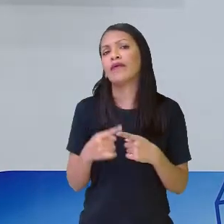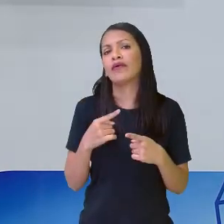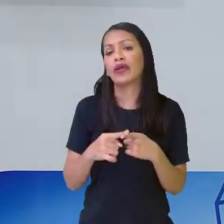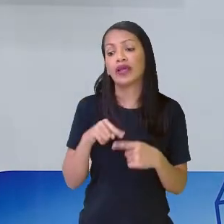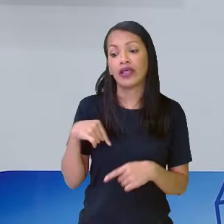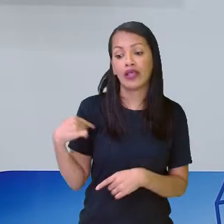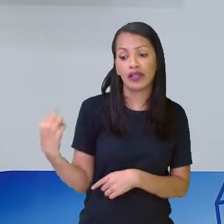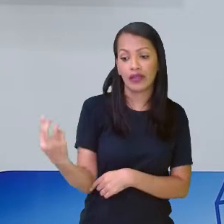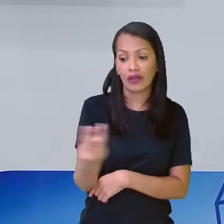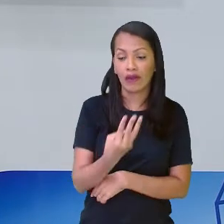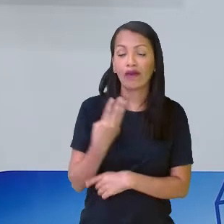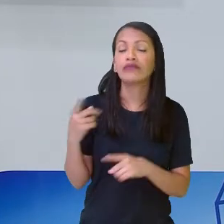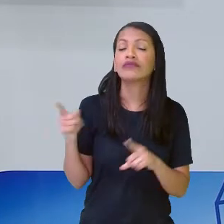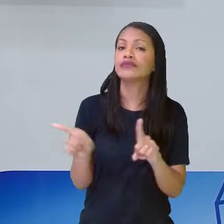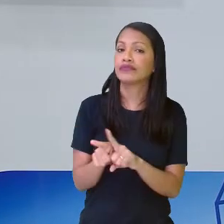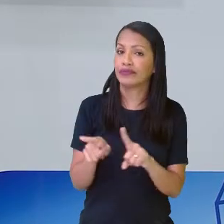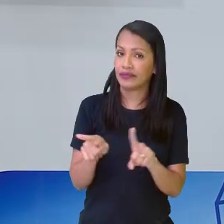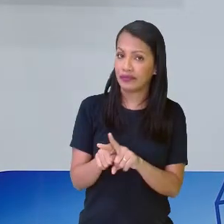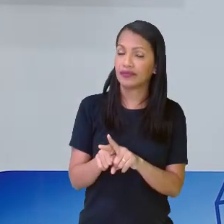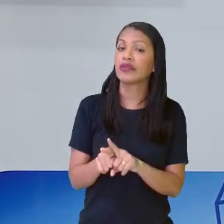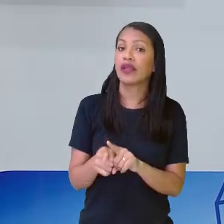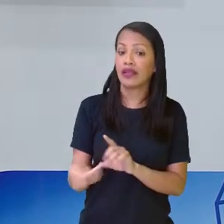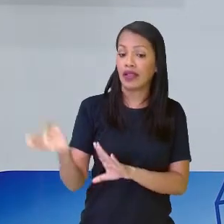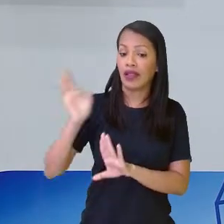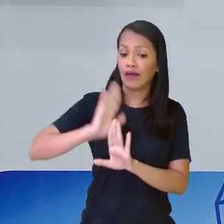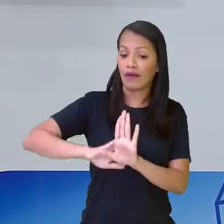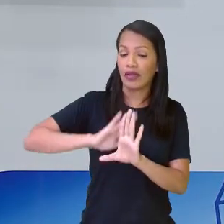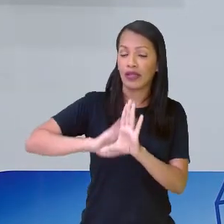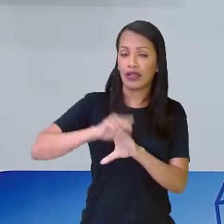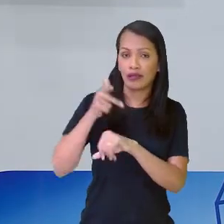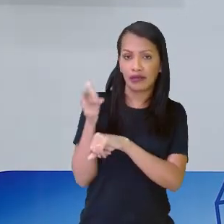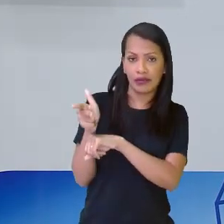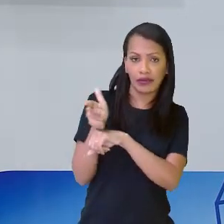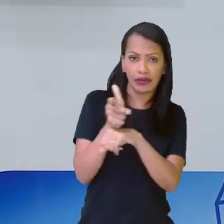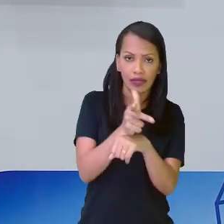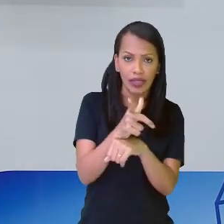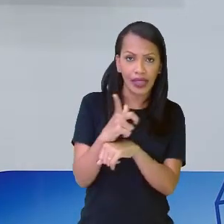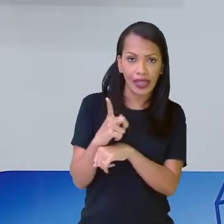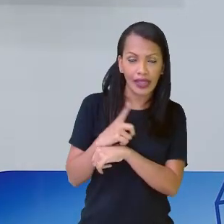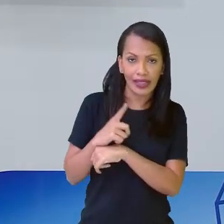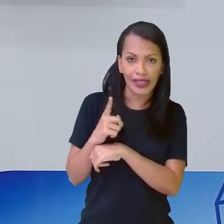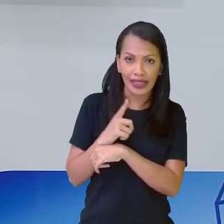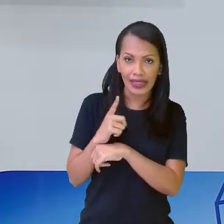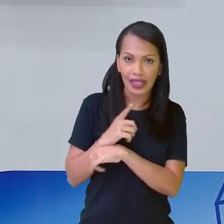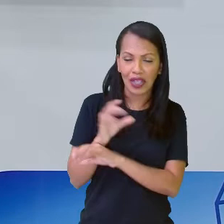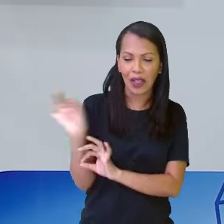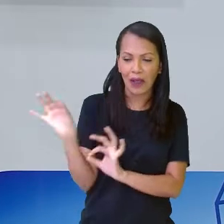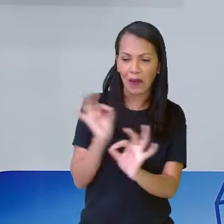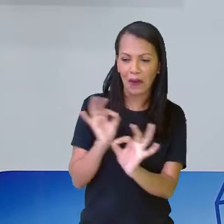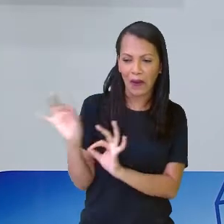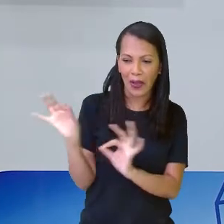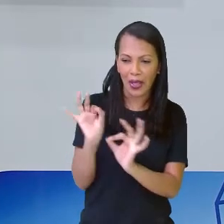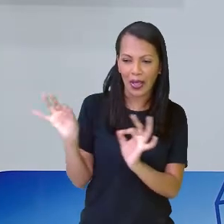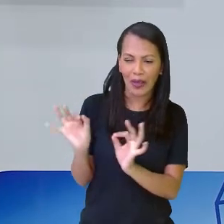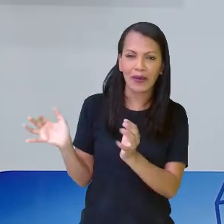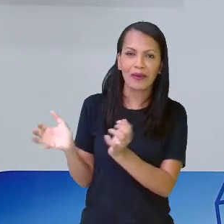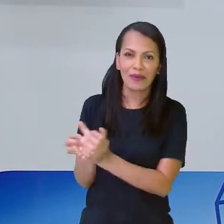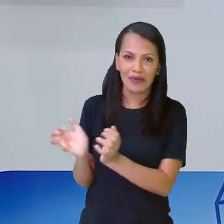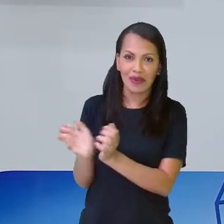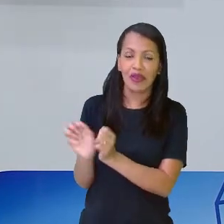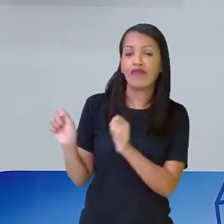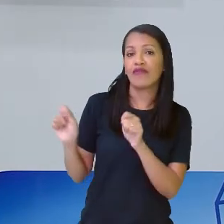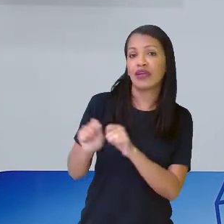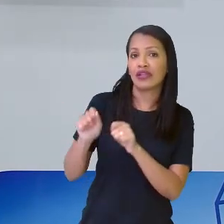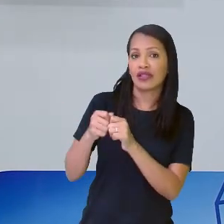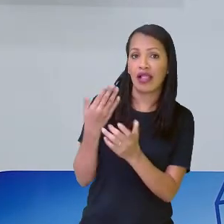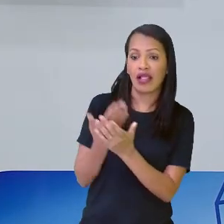de nós aqui no estúdio, por trás das câmeras, nós também temos aqui uma bela equipe que está fazendo com que essa aula chegue